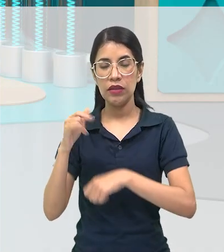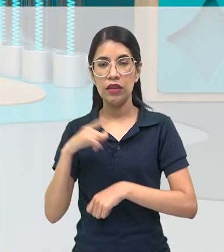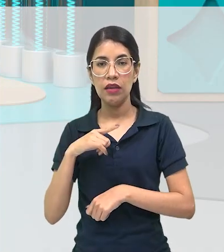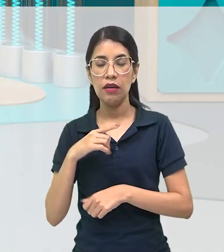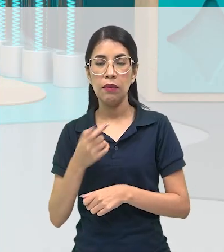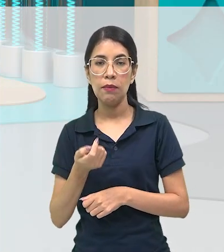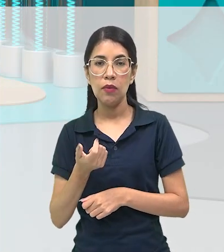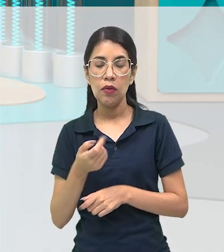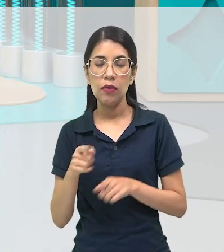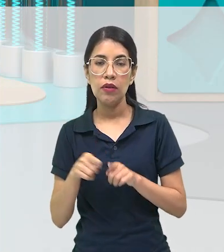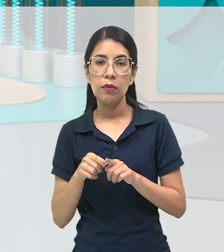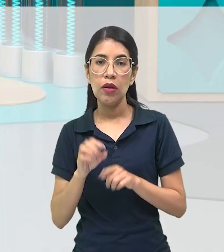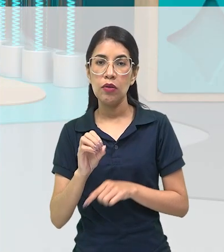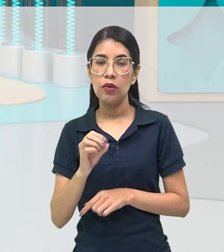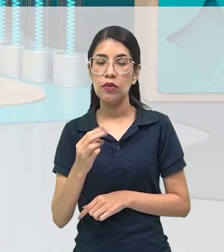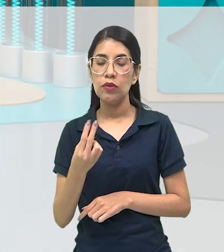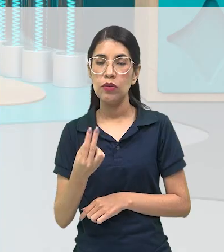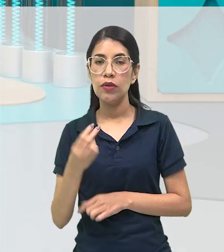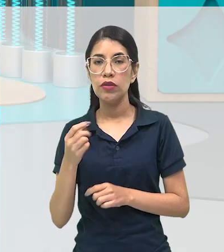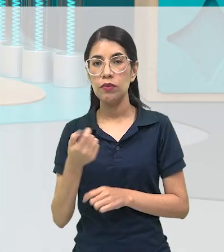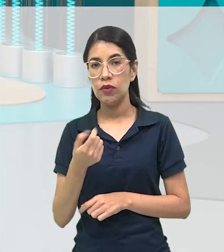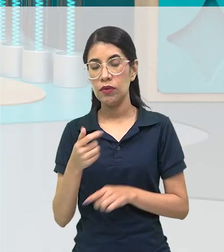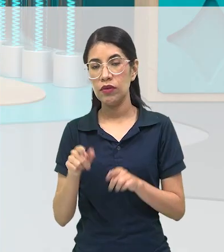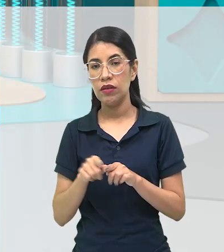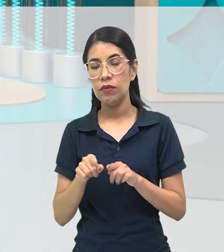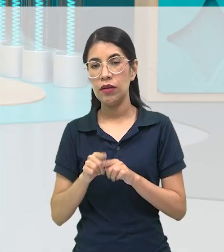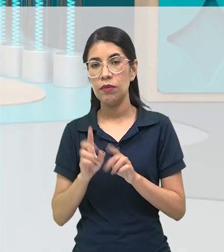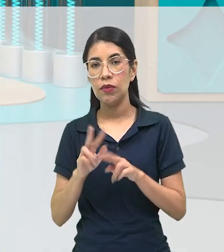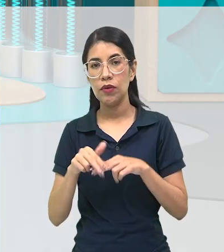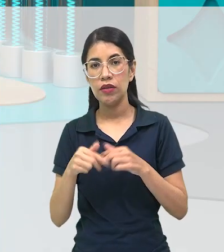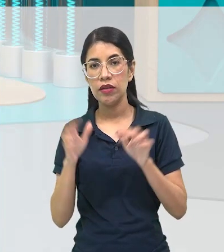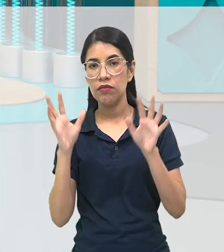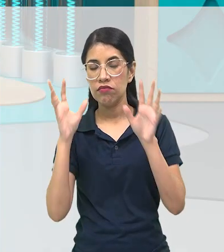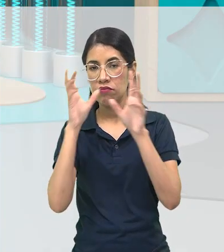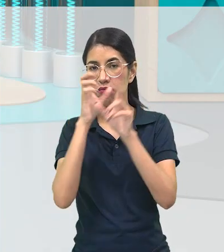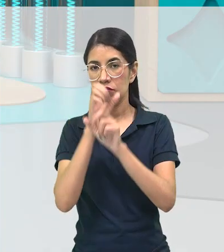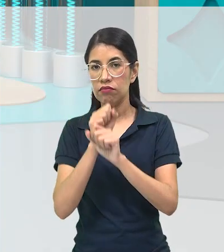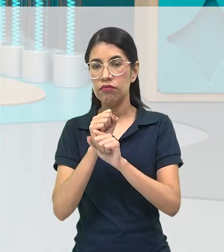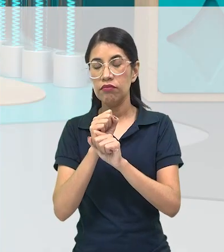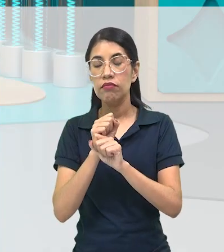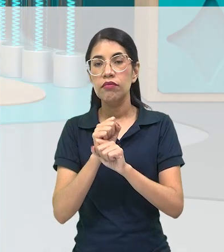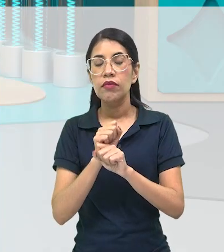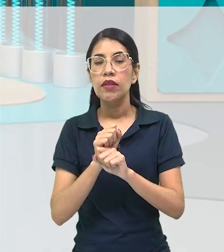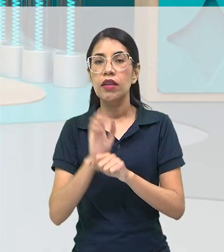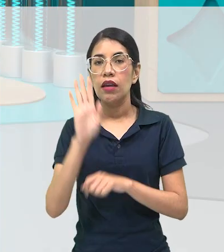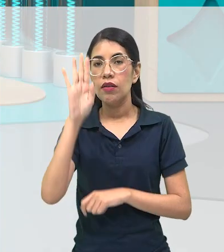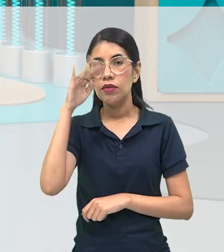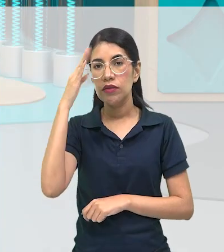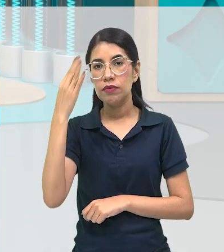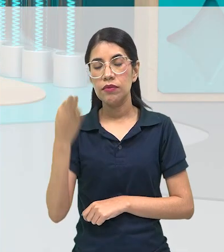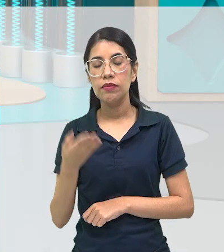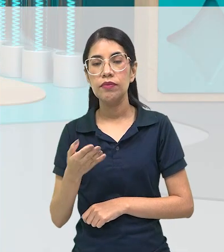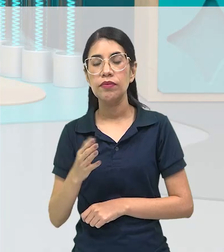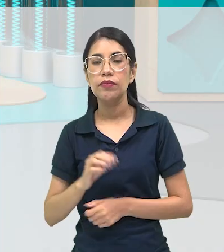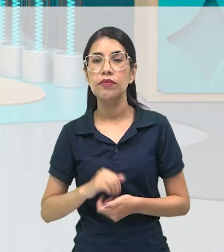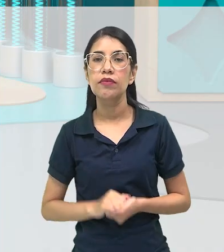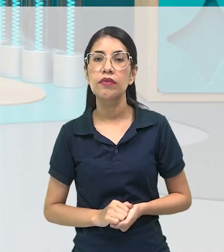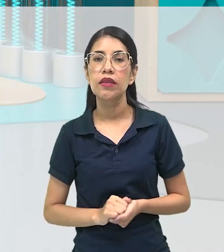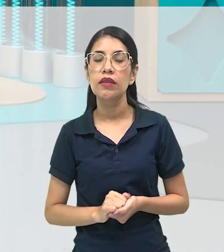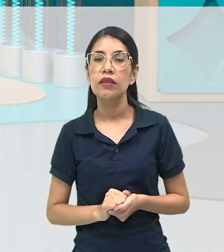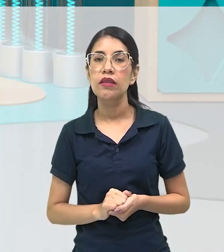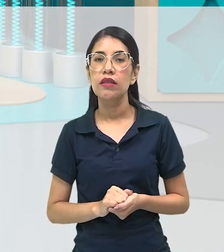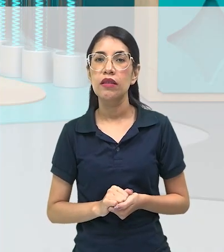menos oxigenação. Então, consequentemente, o cérebro dá um apagão, né? E aí faz o desmaio. Então, quando